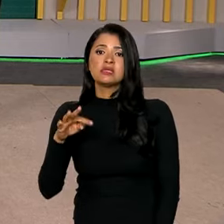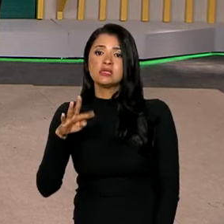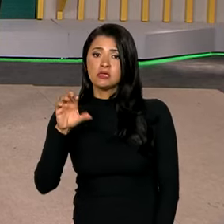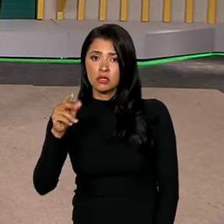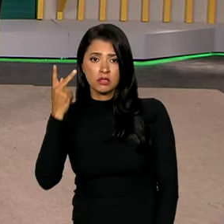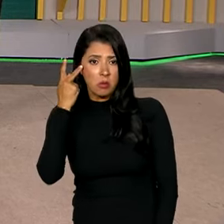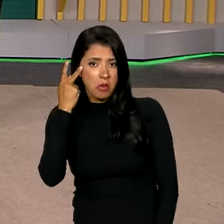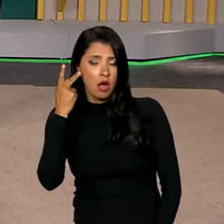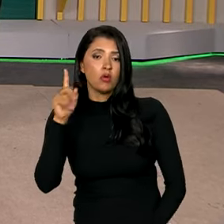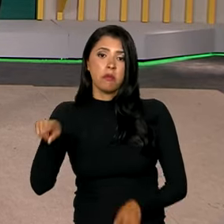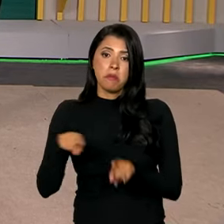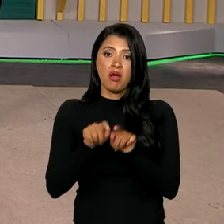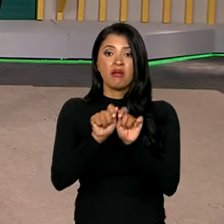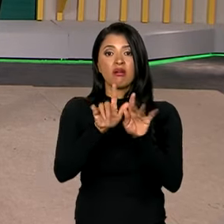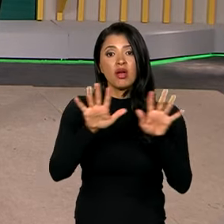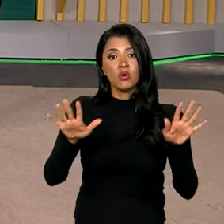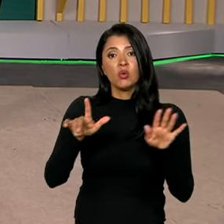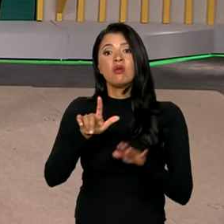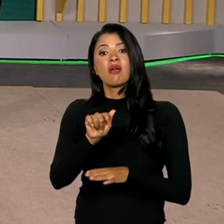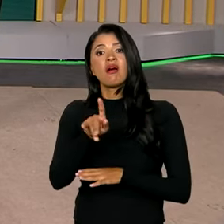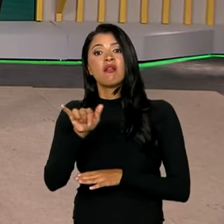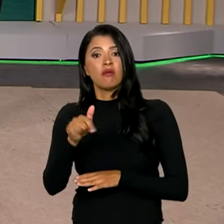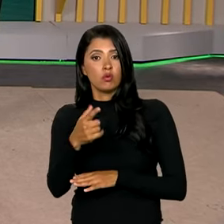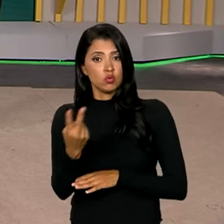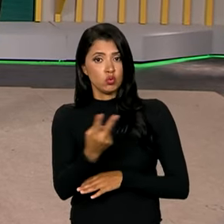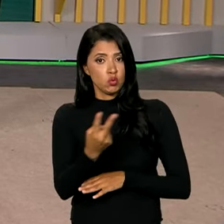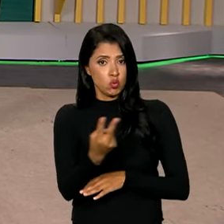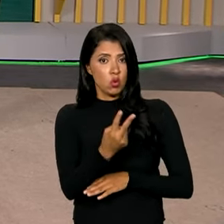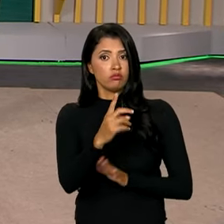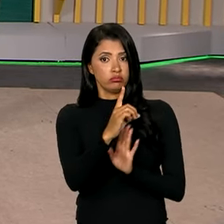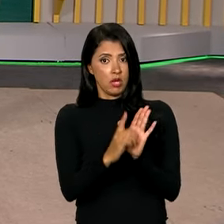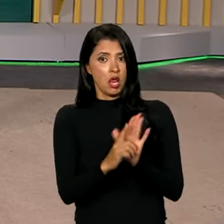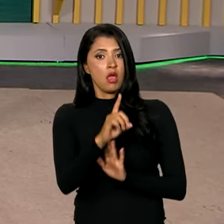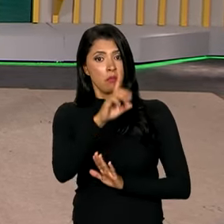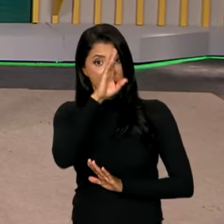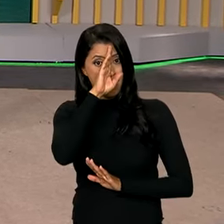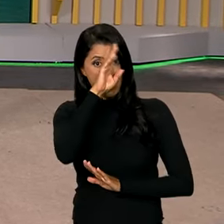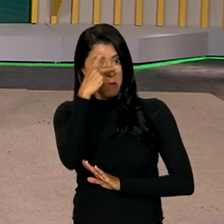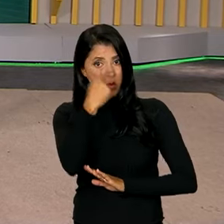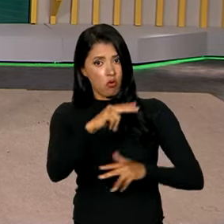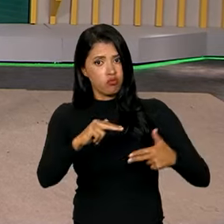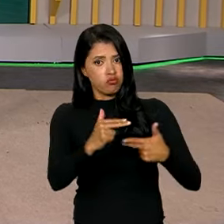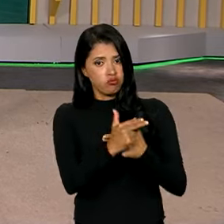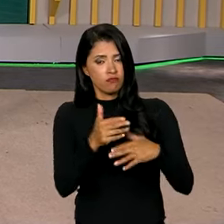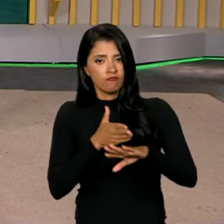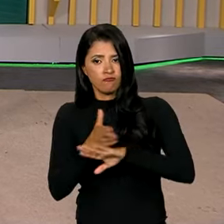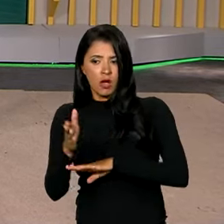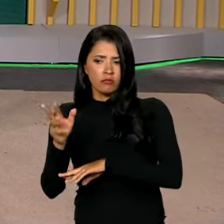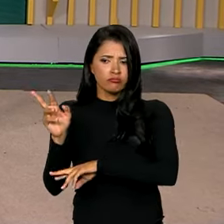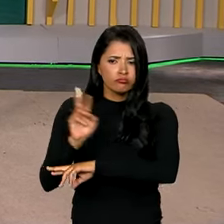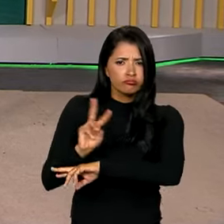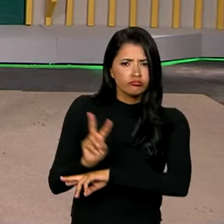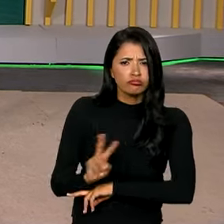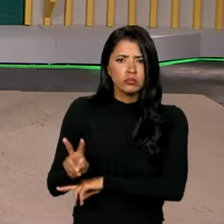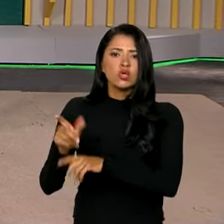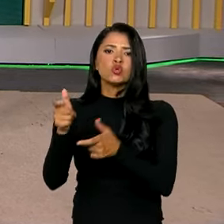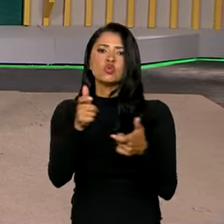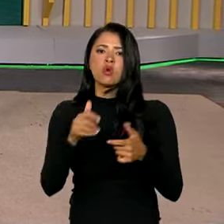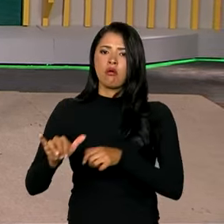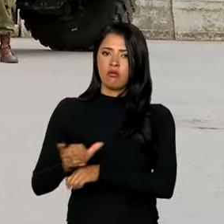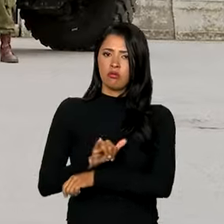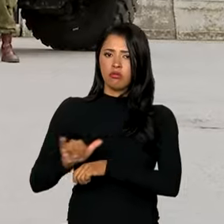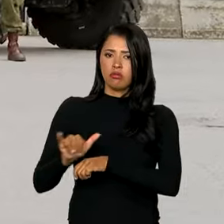dos aeroportos de Guarulhos e Galeão. Com o decreto, militares das Forças Armadas irão patrulhar esses locais